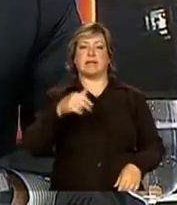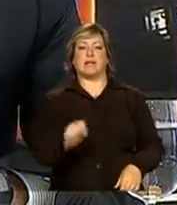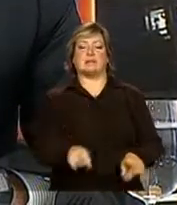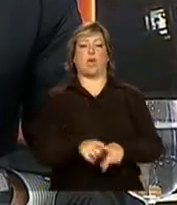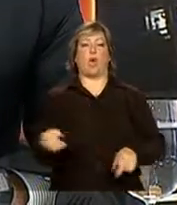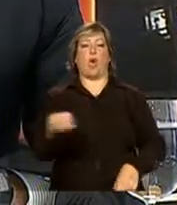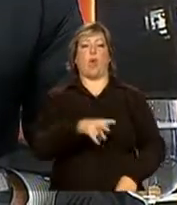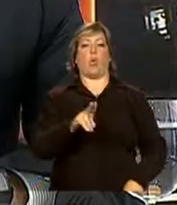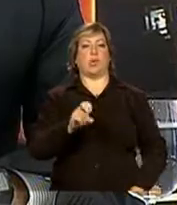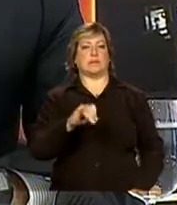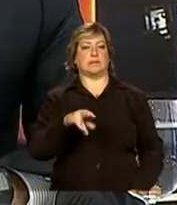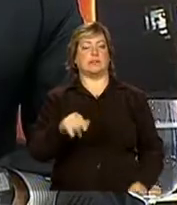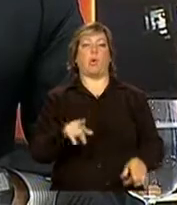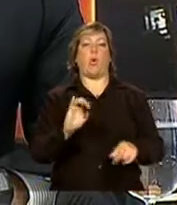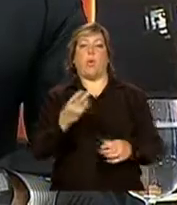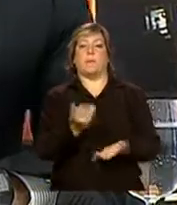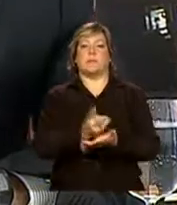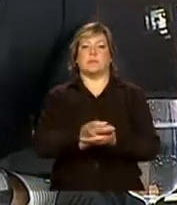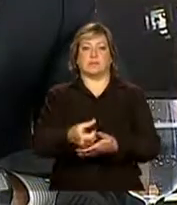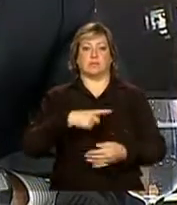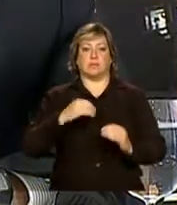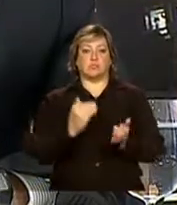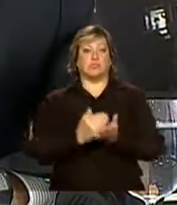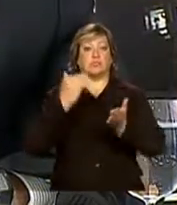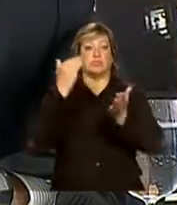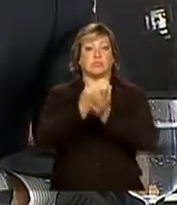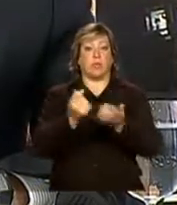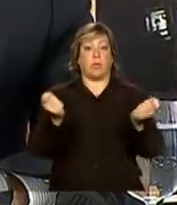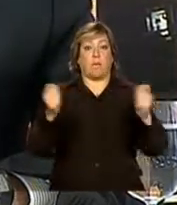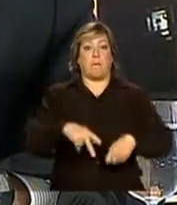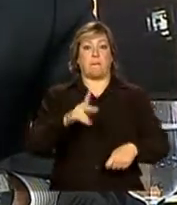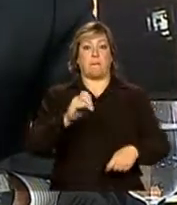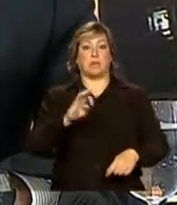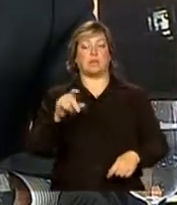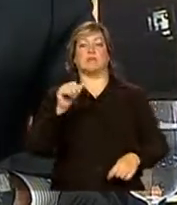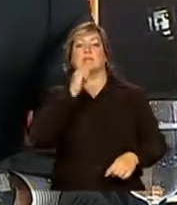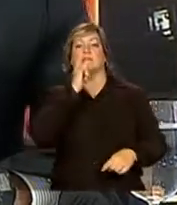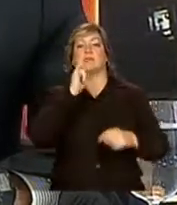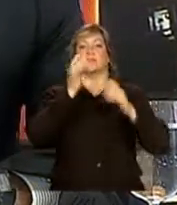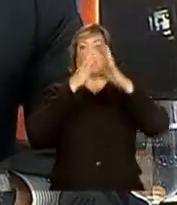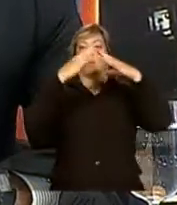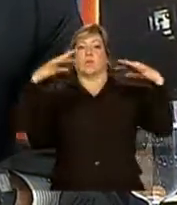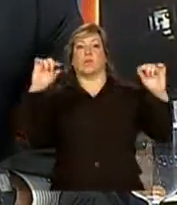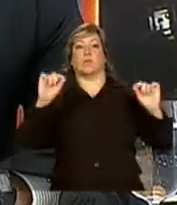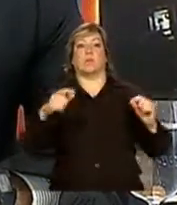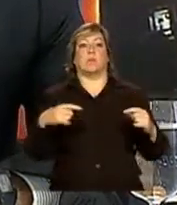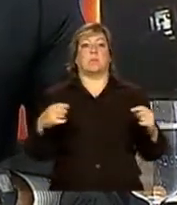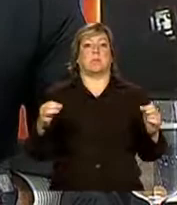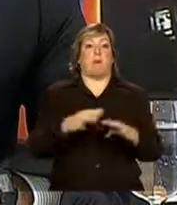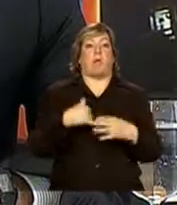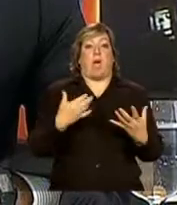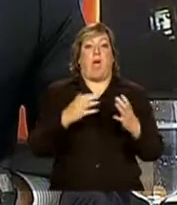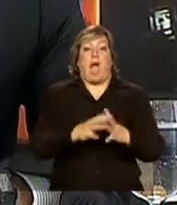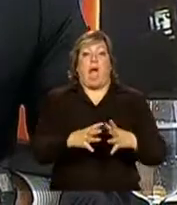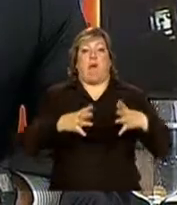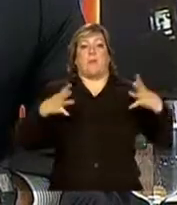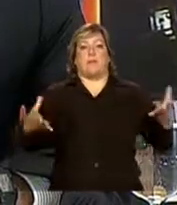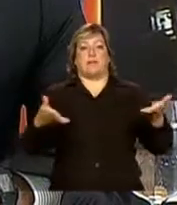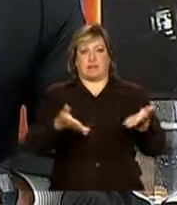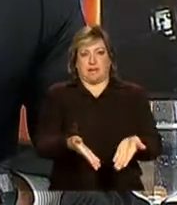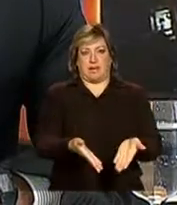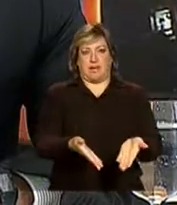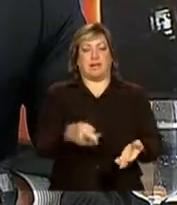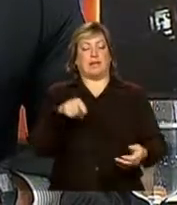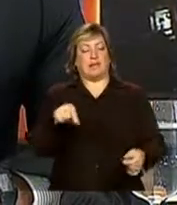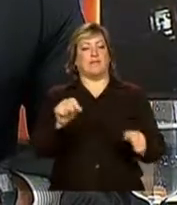ou mesmo quando eu tenho um acréscimo de potência, no caso de uma rede dessa aí pronto aí, que eu quiser aumentar aquilo ali. Isso é feito através